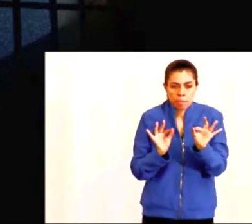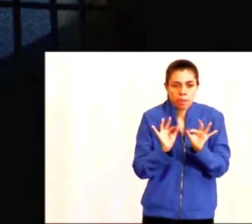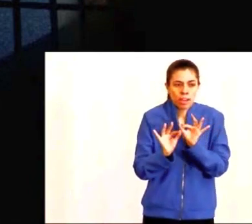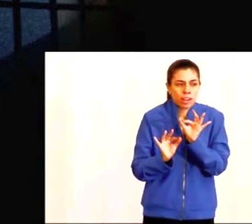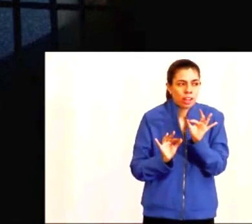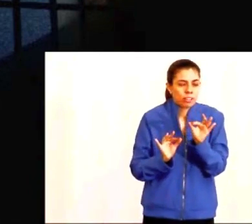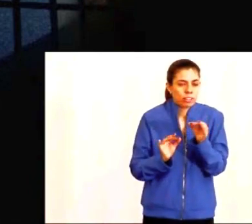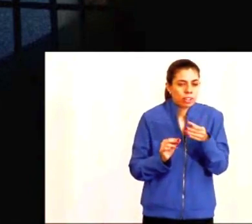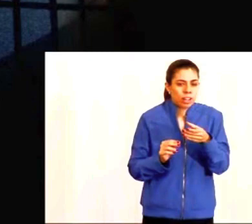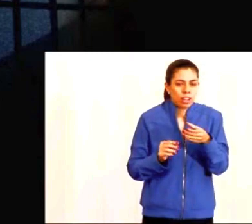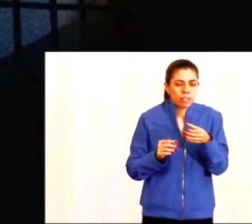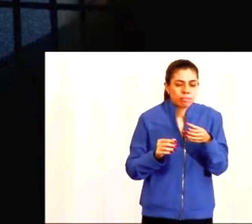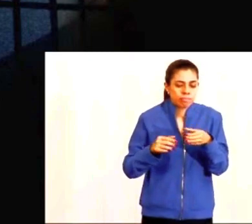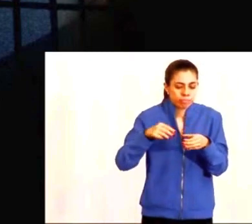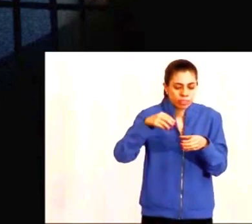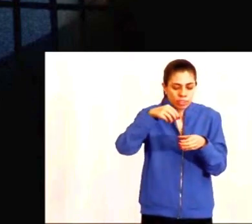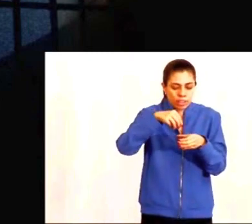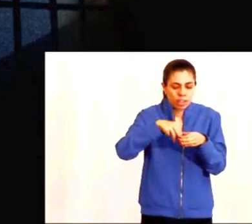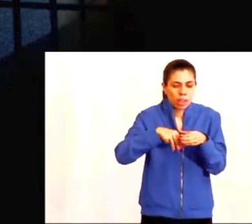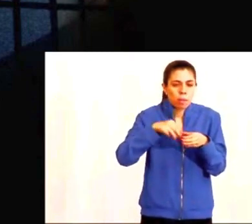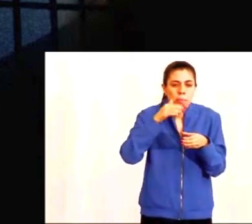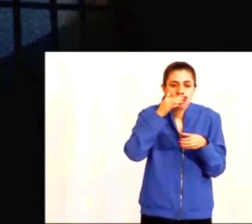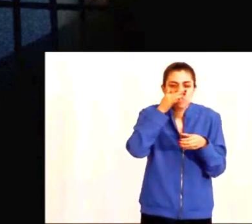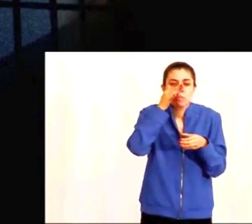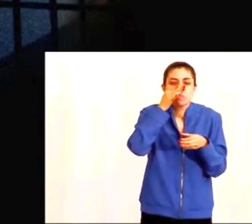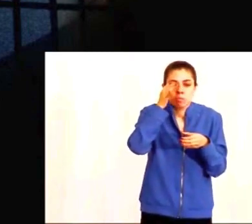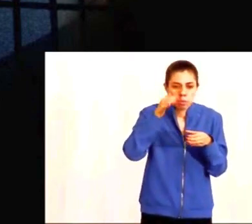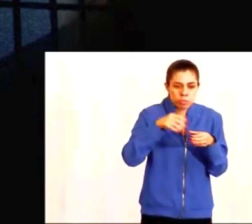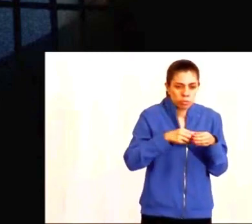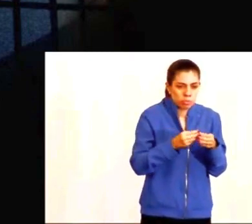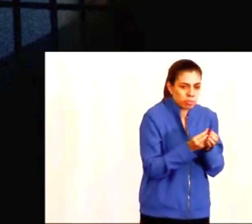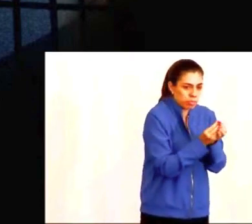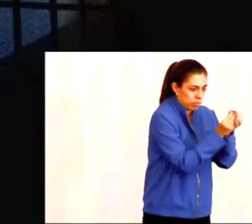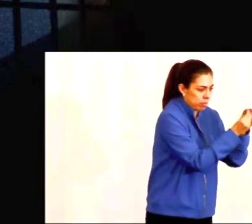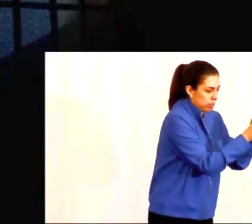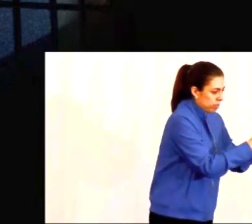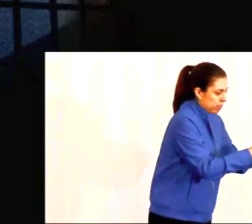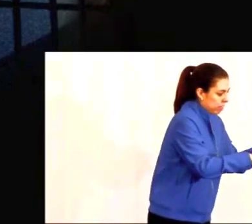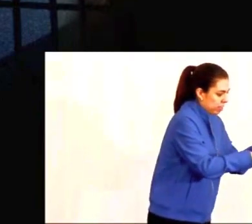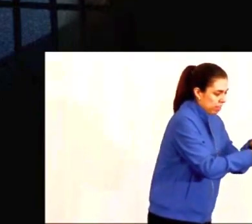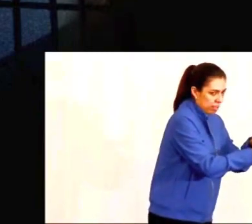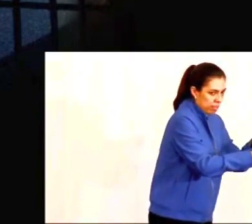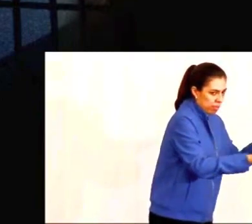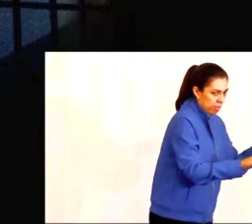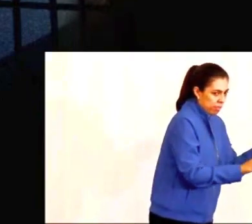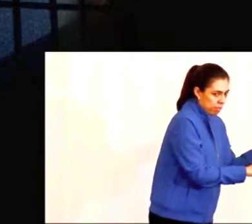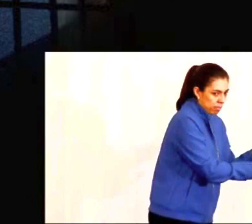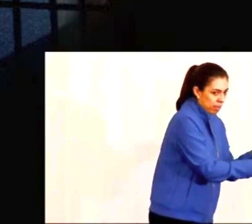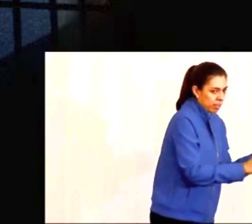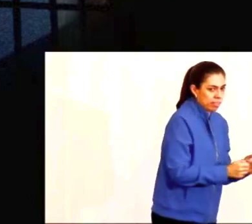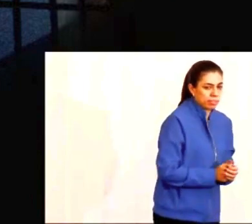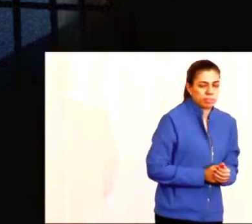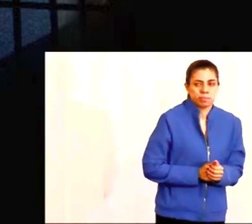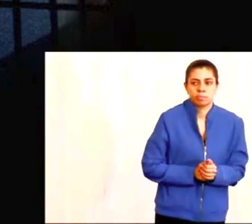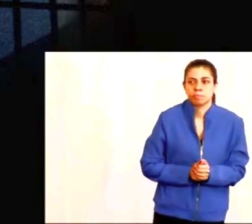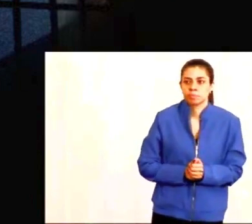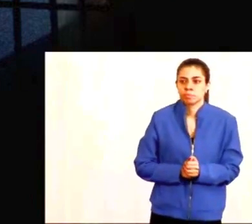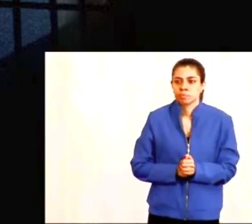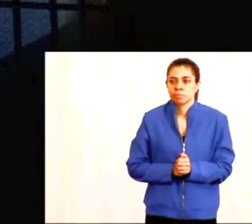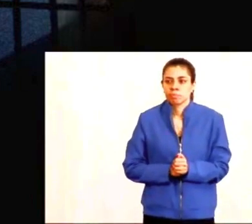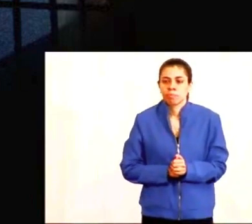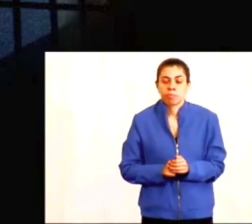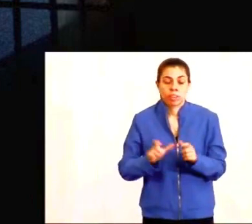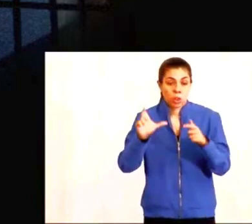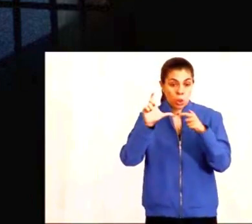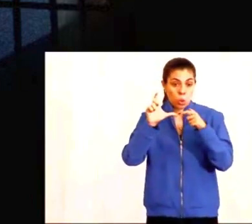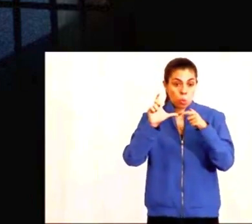Senhor. O outro evangelho de Lucas diz que foi alta madrugada, ou seja, bem mais cedo do que